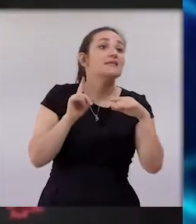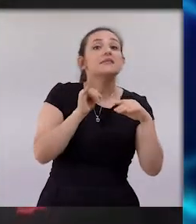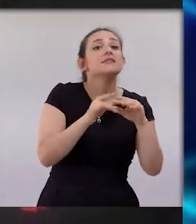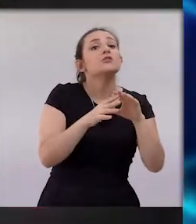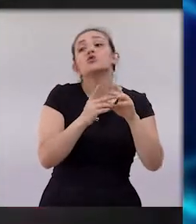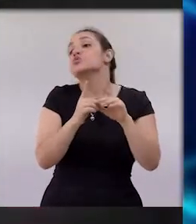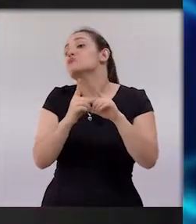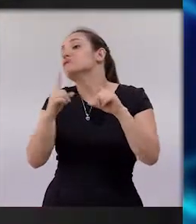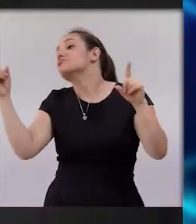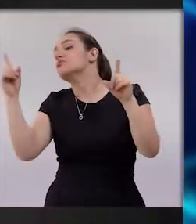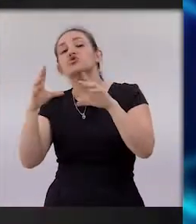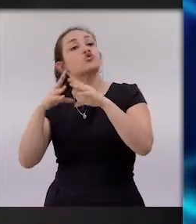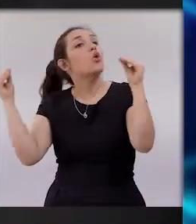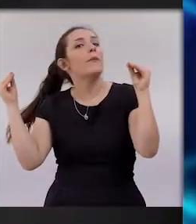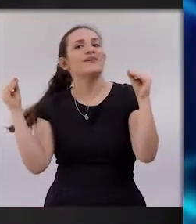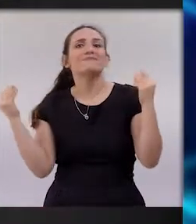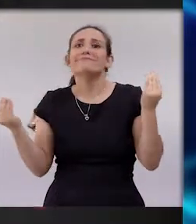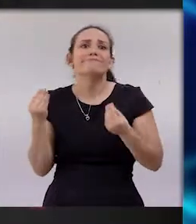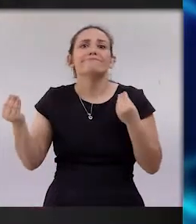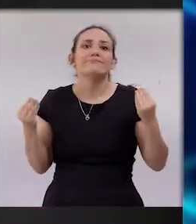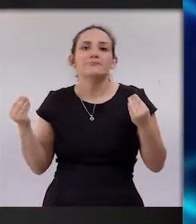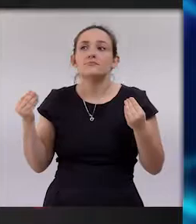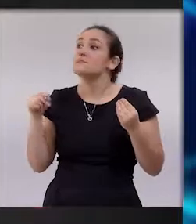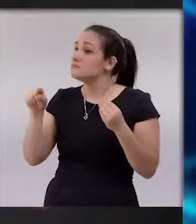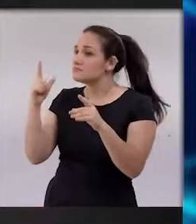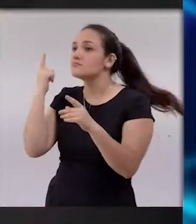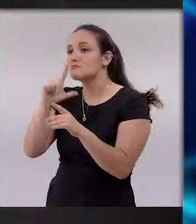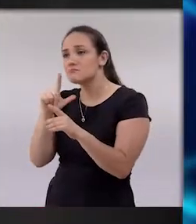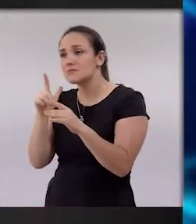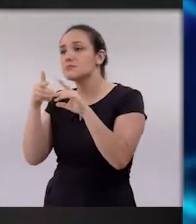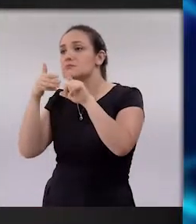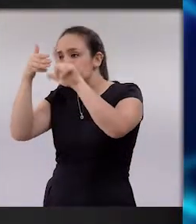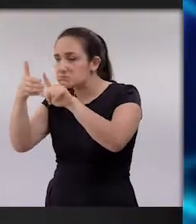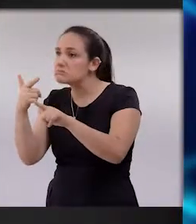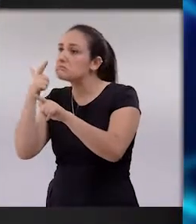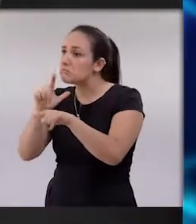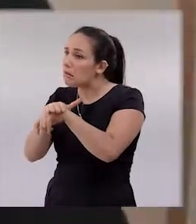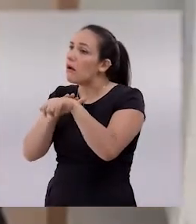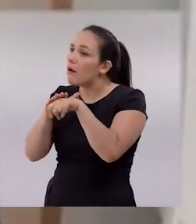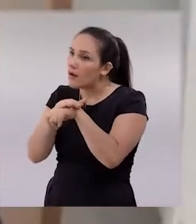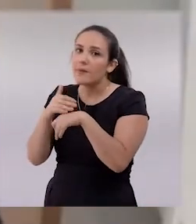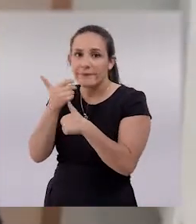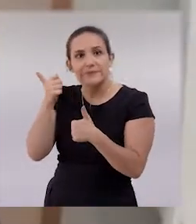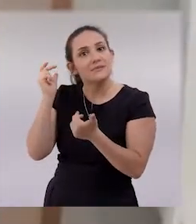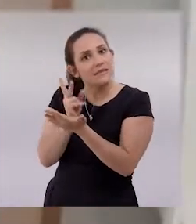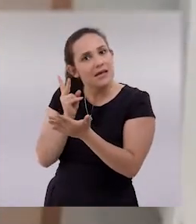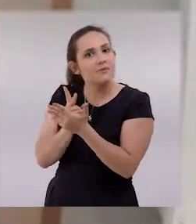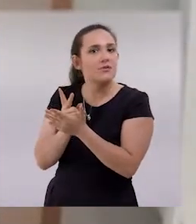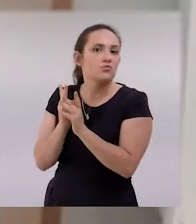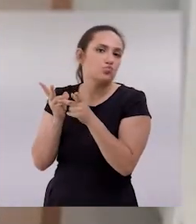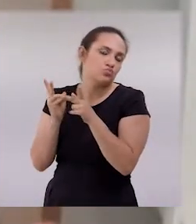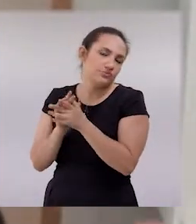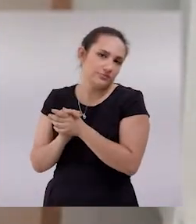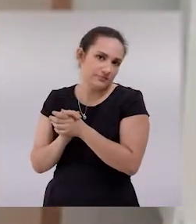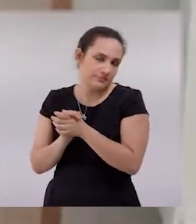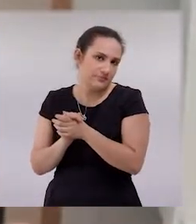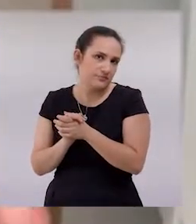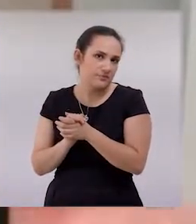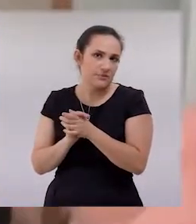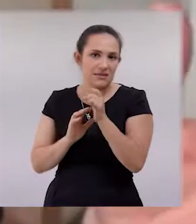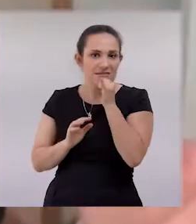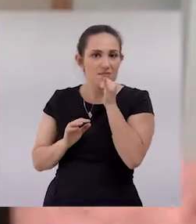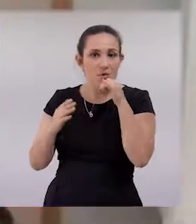perde essa continuidade de tratamento. Grande problema hoje que nós temos não é